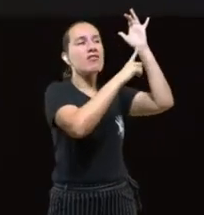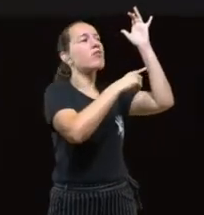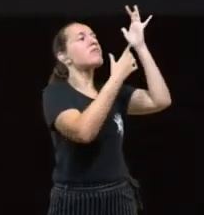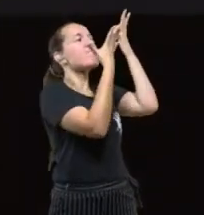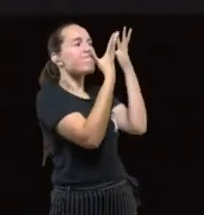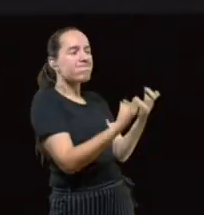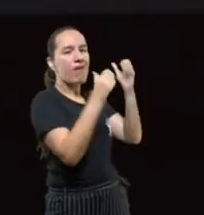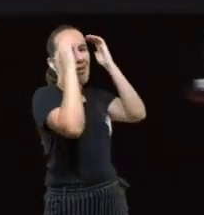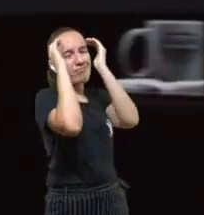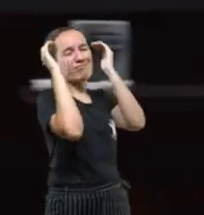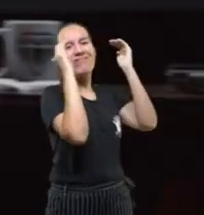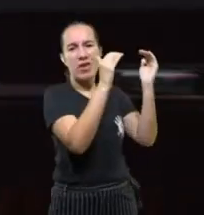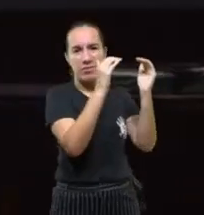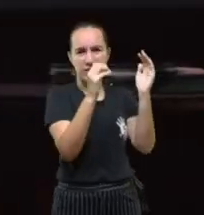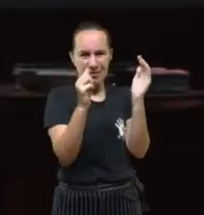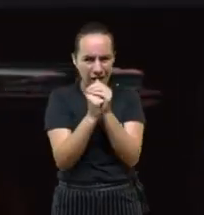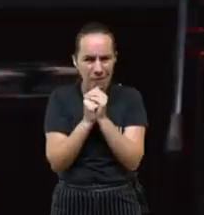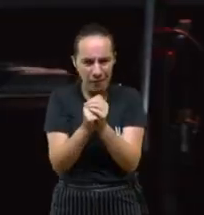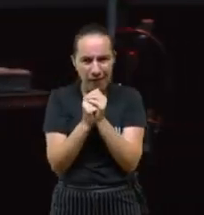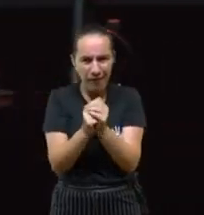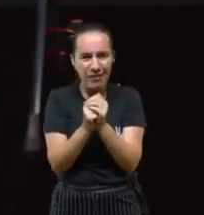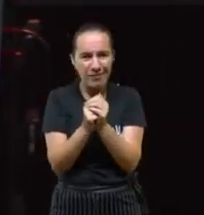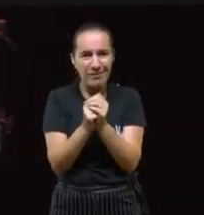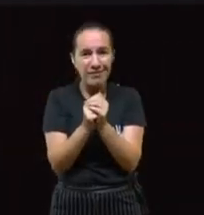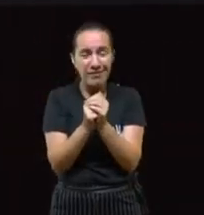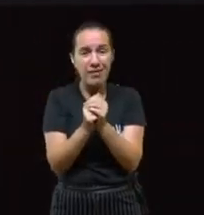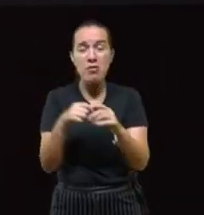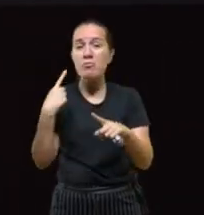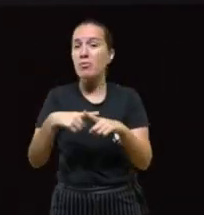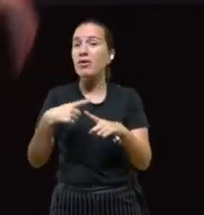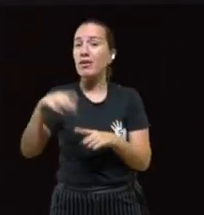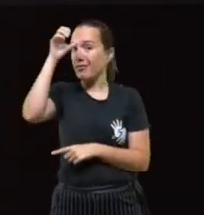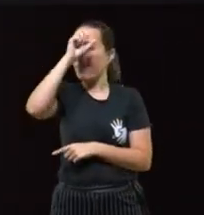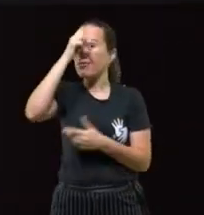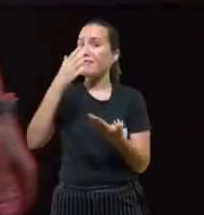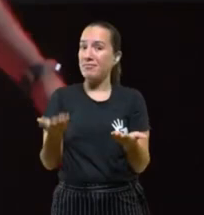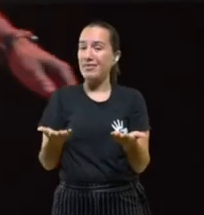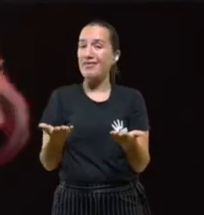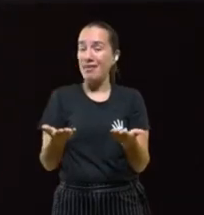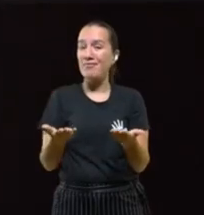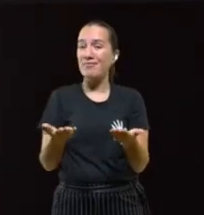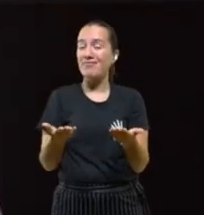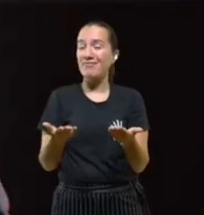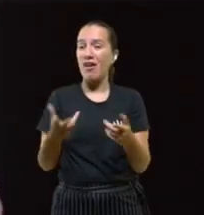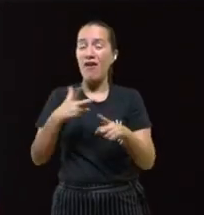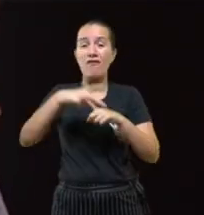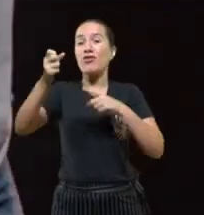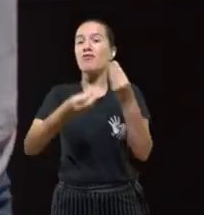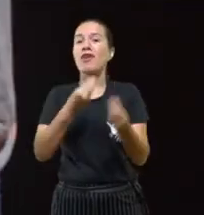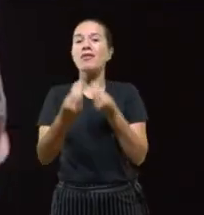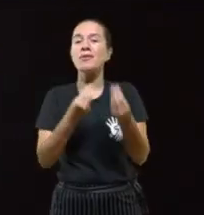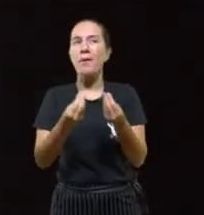amém. Porque assim que nós aprendemos a viver na vitória.